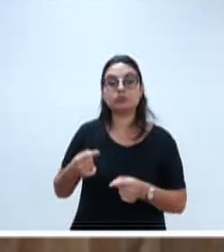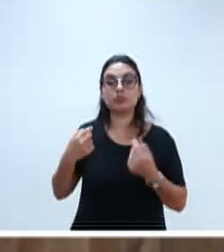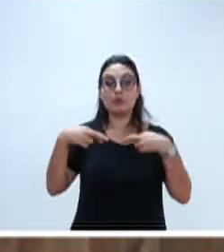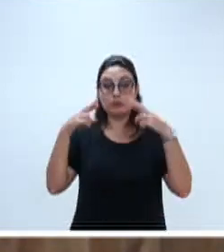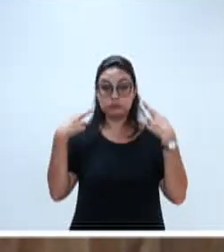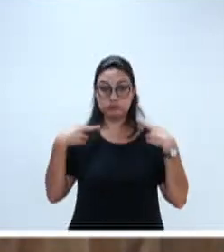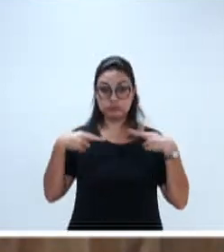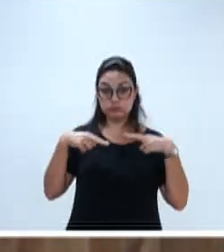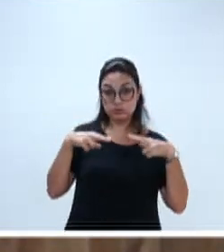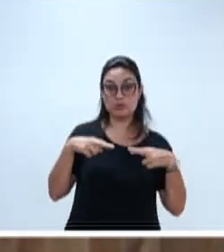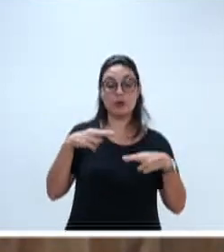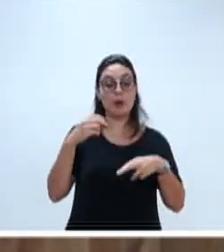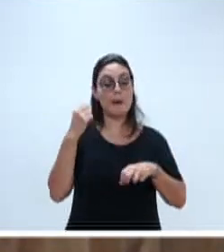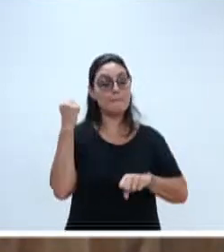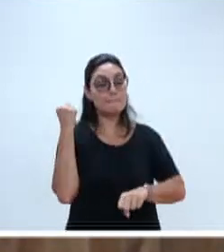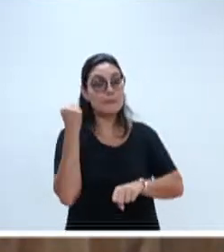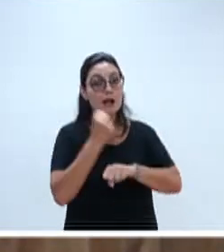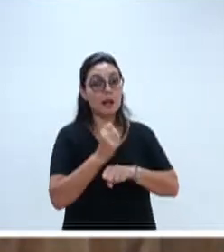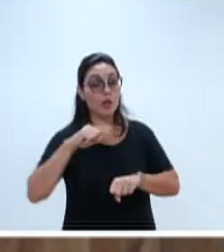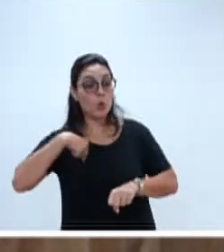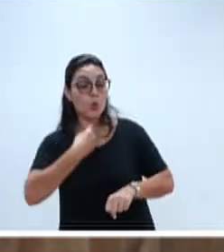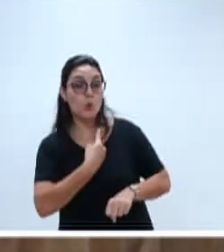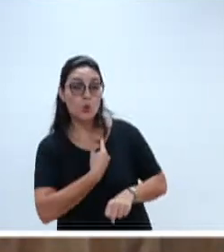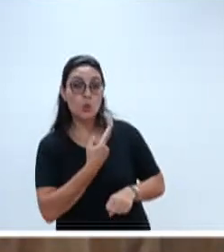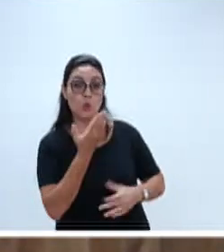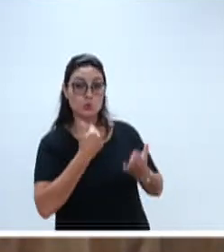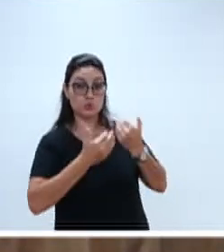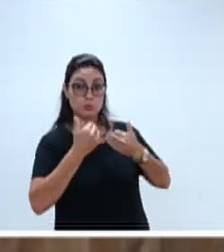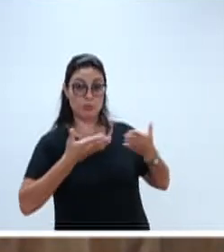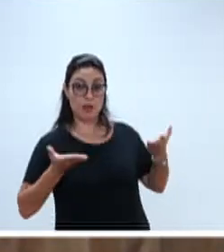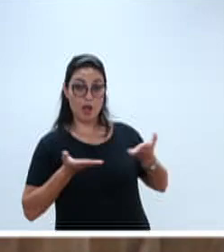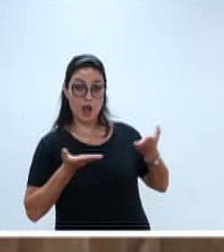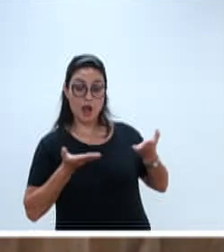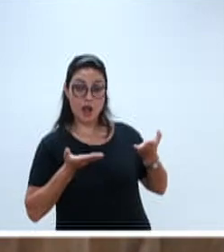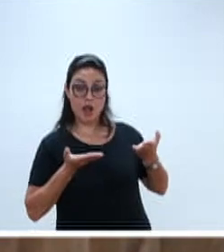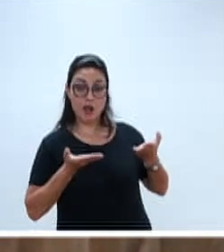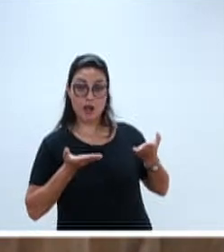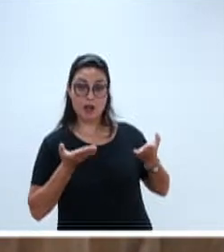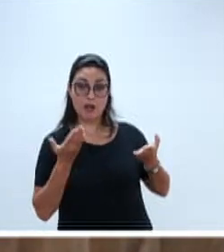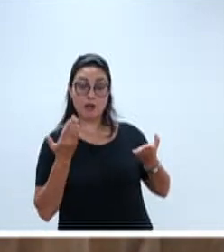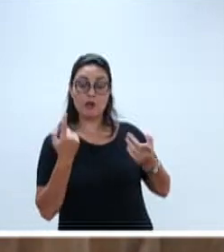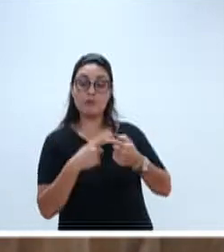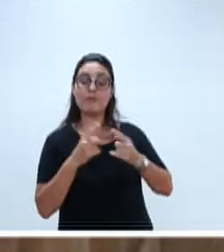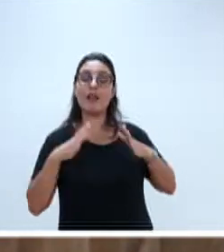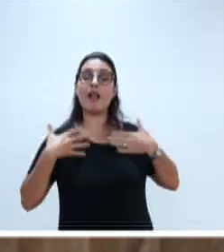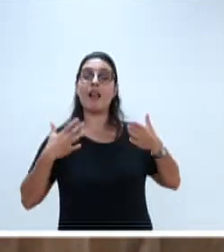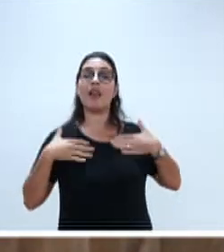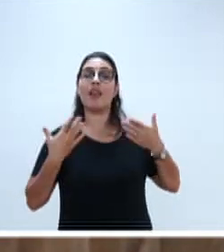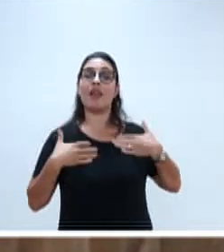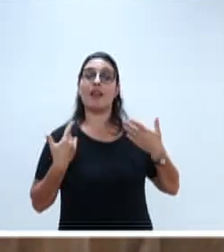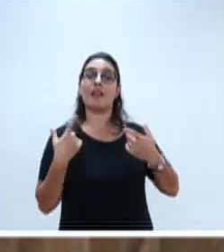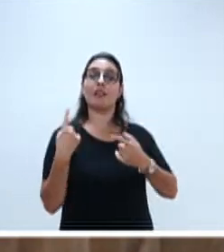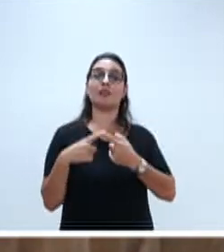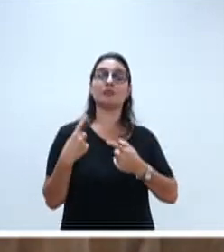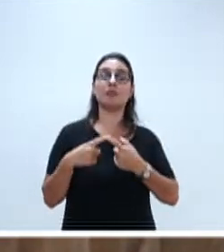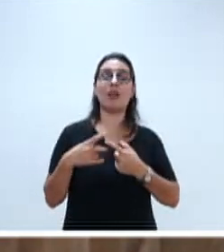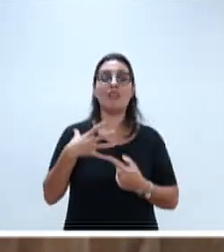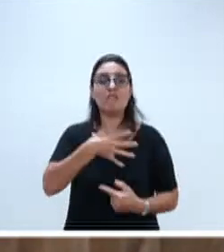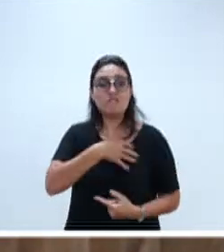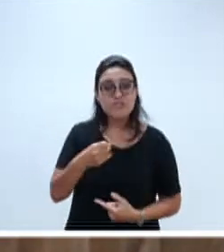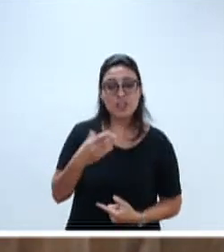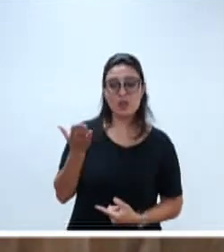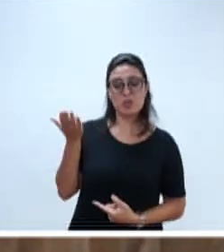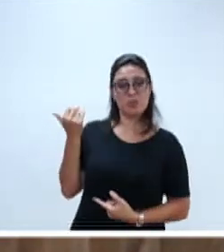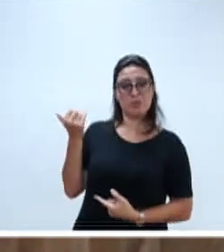cevado, e matai-o, e comamos, e alegremo-nos, porque este meu filho estava morto e reviveu,